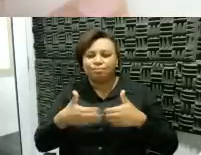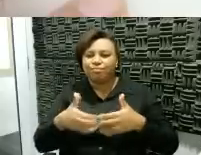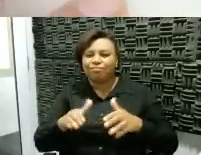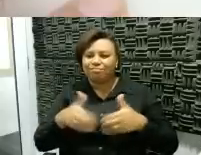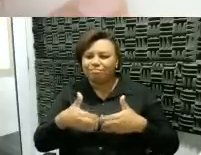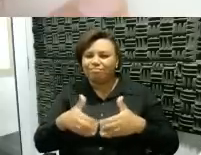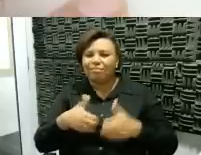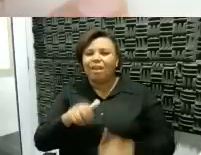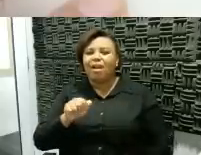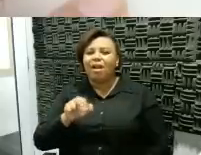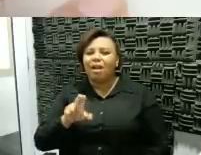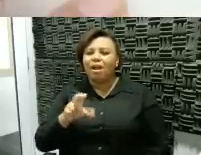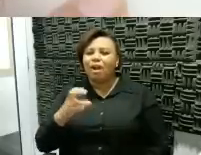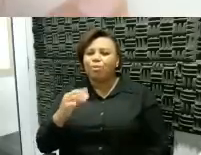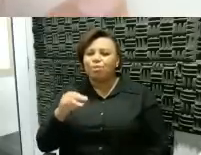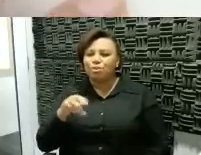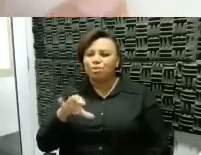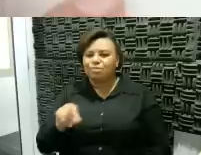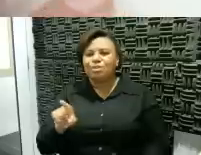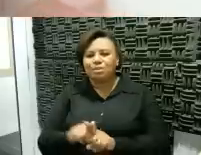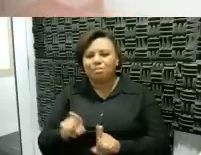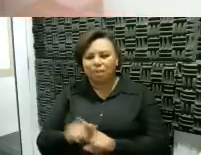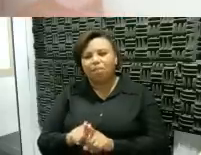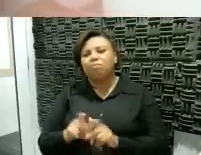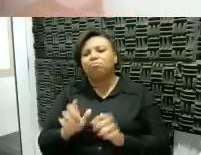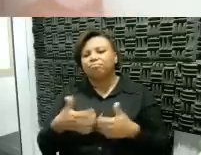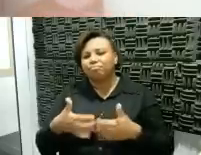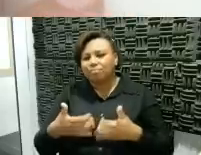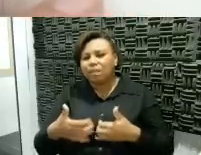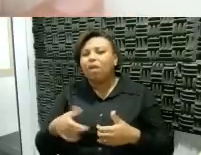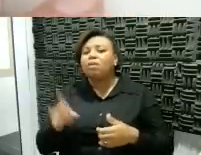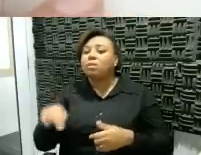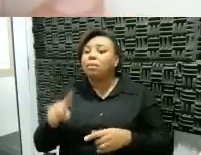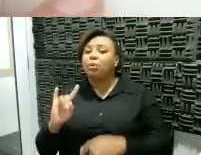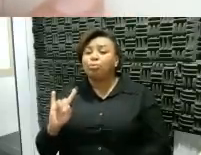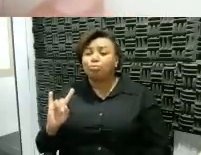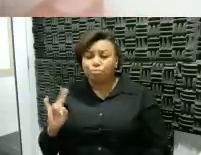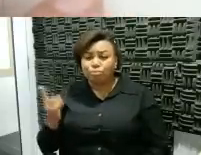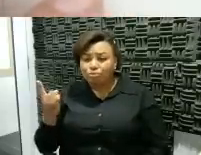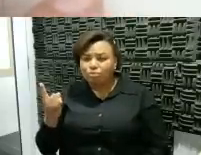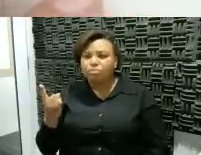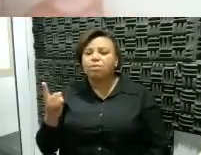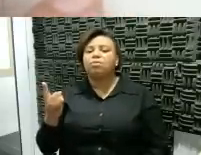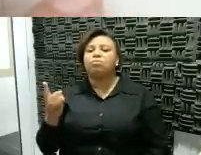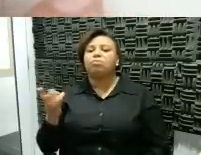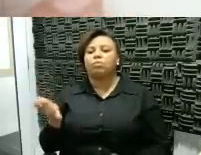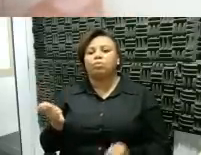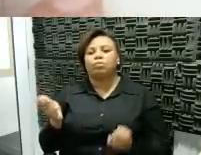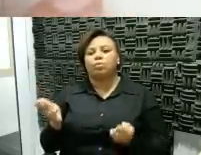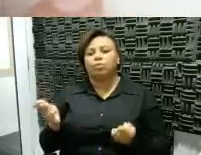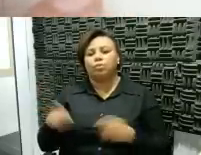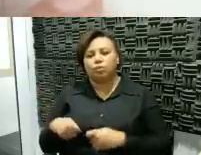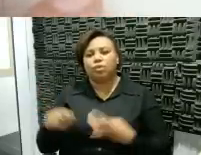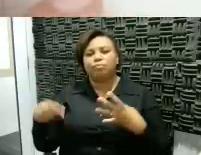autista ou o autismo também foi uma das últimas eh condições né Eh que foi incluída